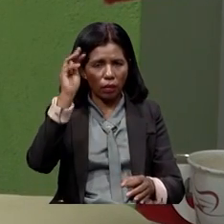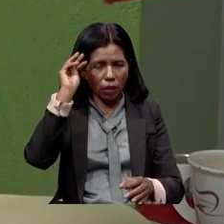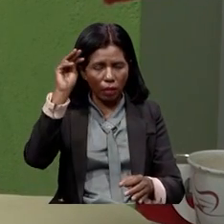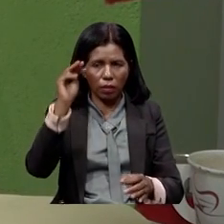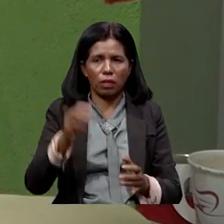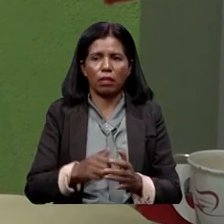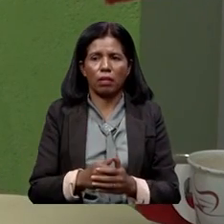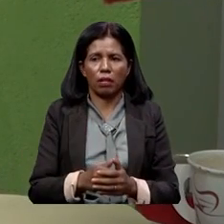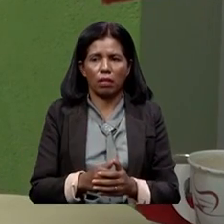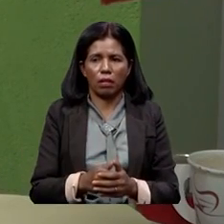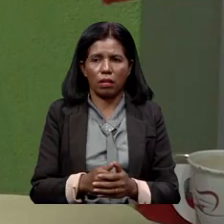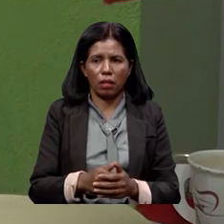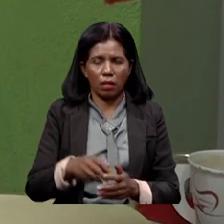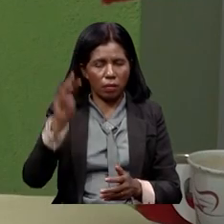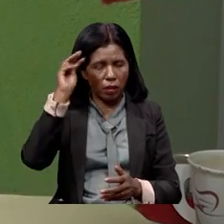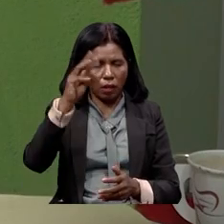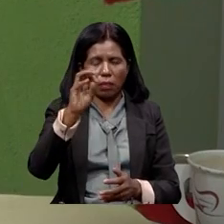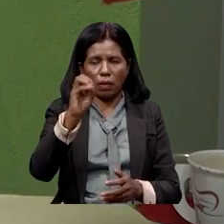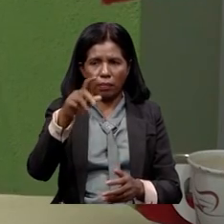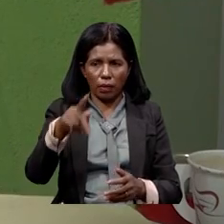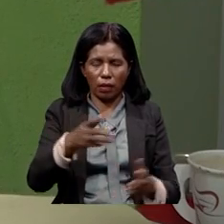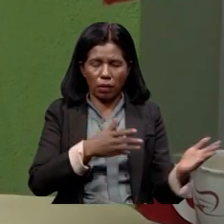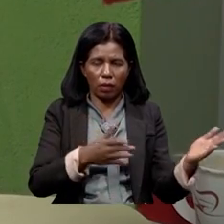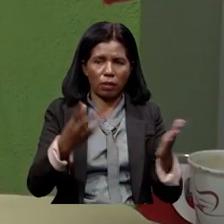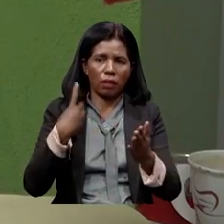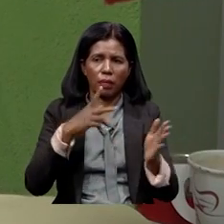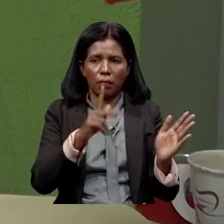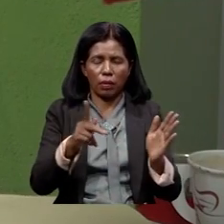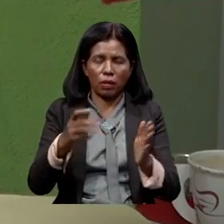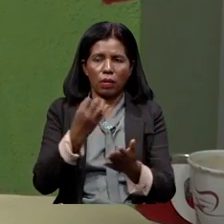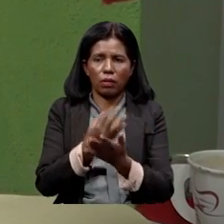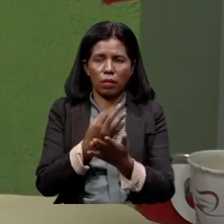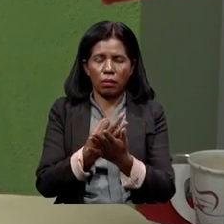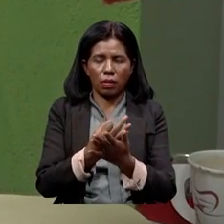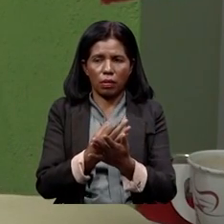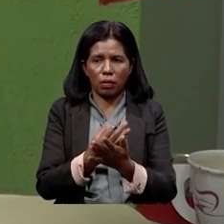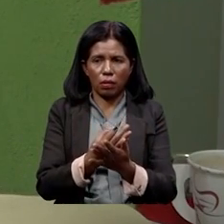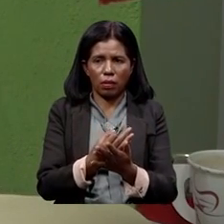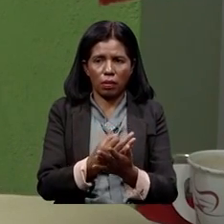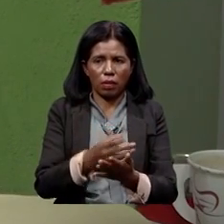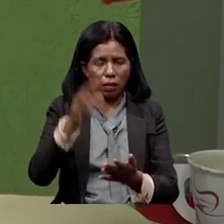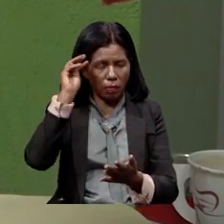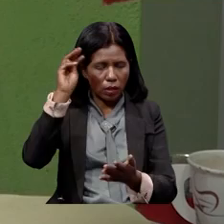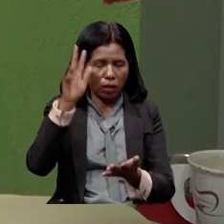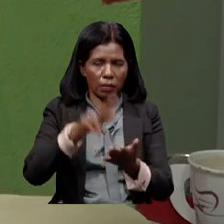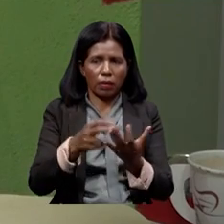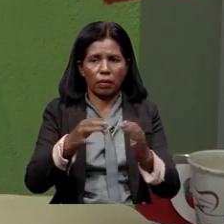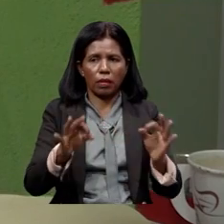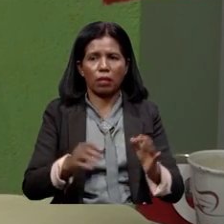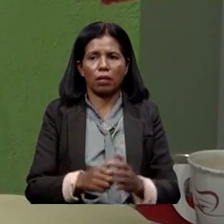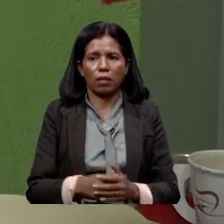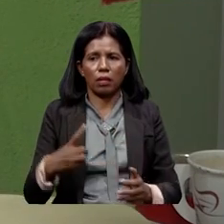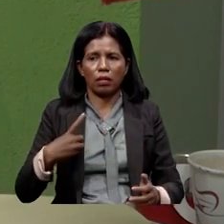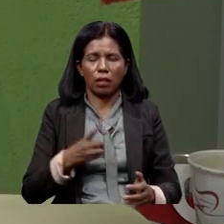ministra, o ministro obras públicas, lori amnia plano orçamento financeiro ministro aprovatin agora aí nem